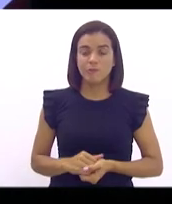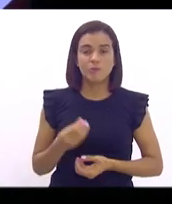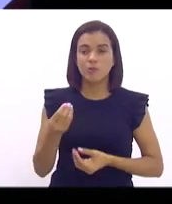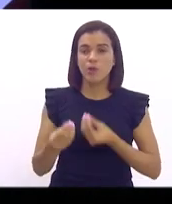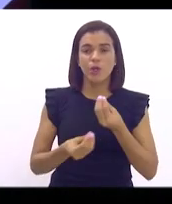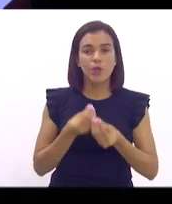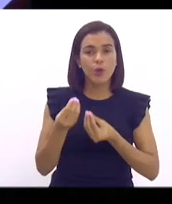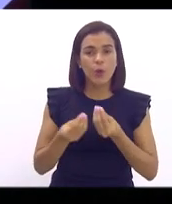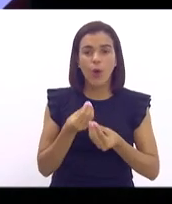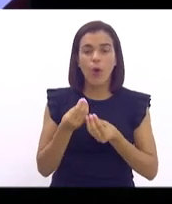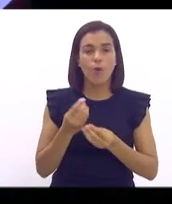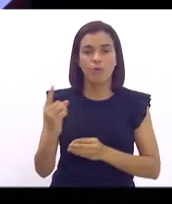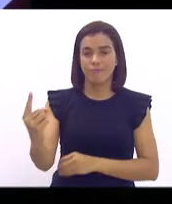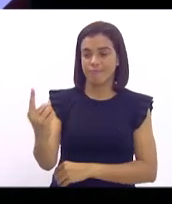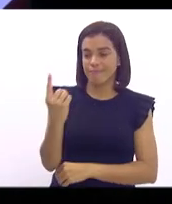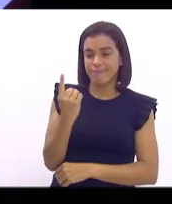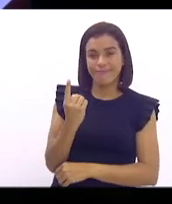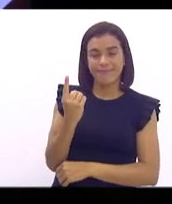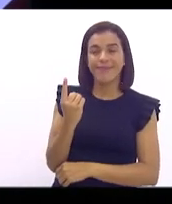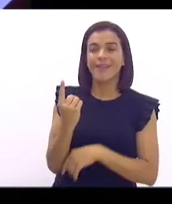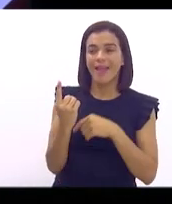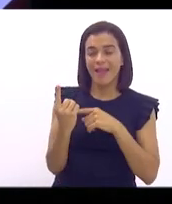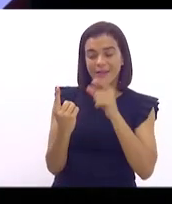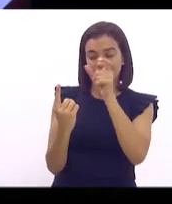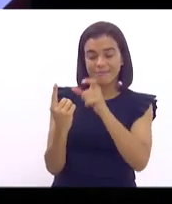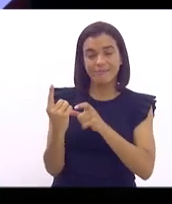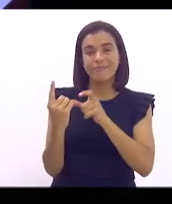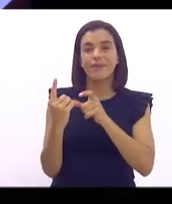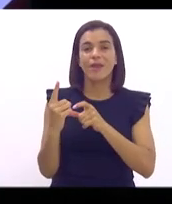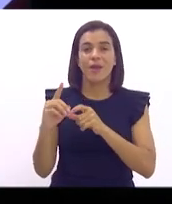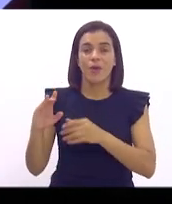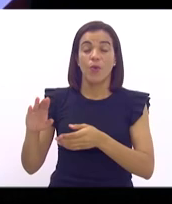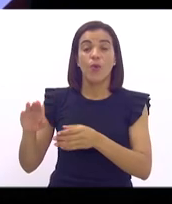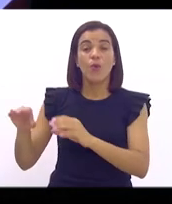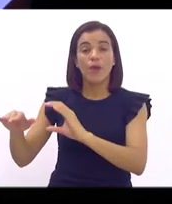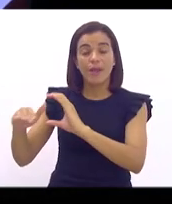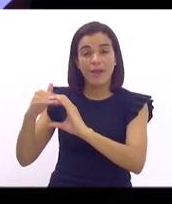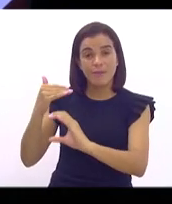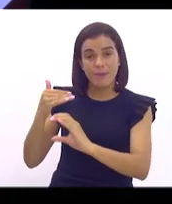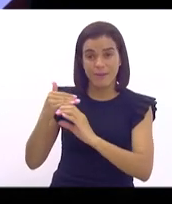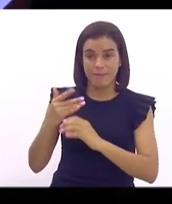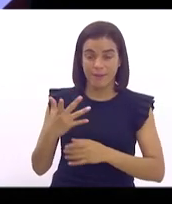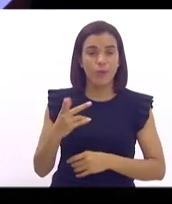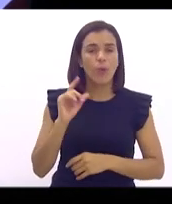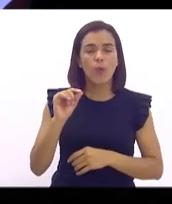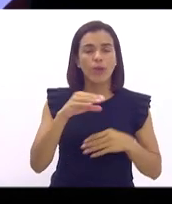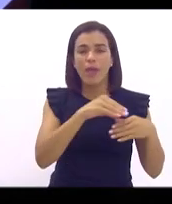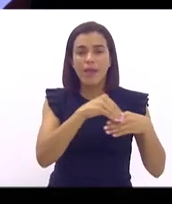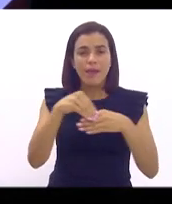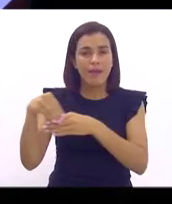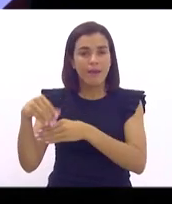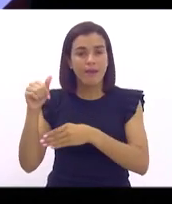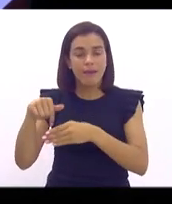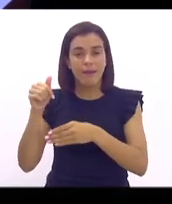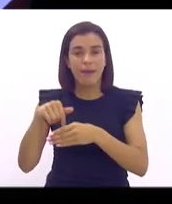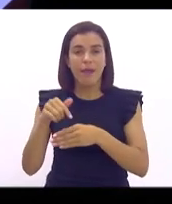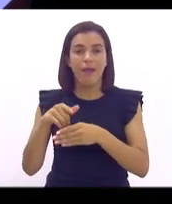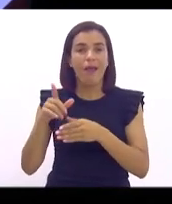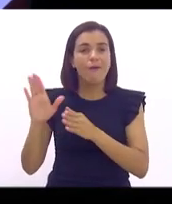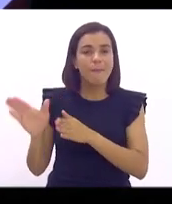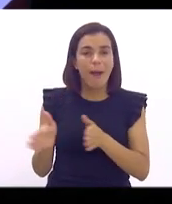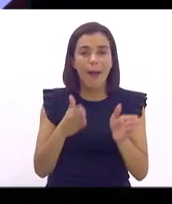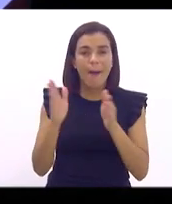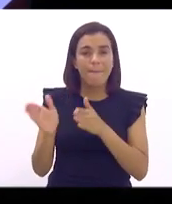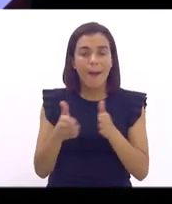essa vítima chega até a gente, né? Essa vítima, ela chega através do encaminhamento interno. O que a gente chama de encaminhamento interno é esse fluxo dentro do